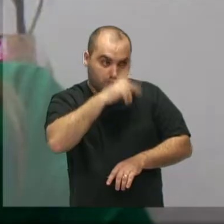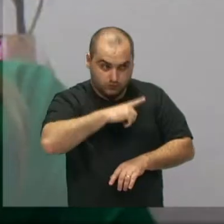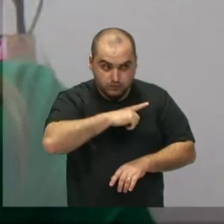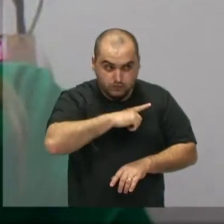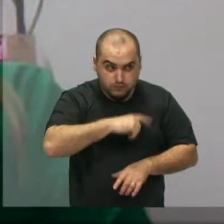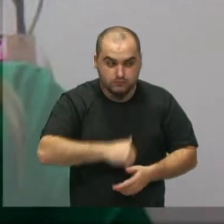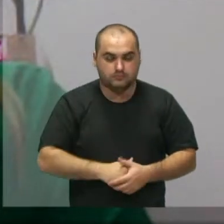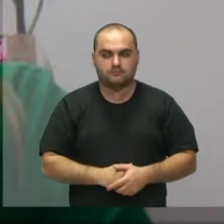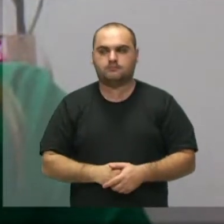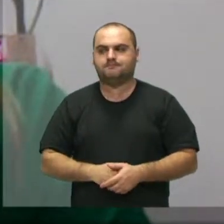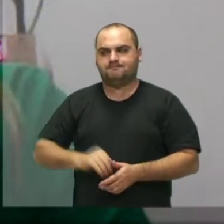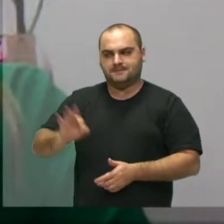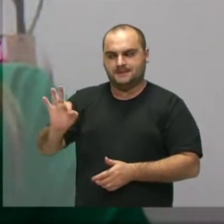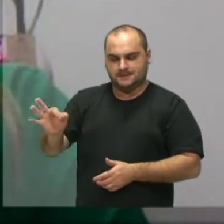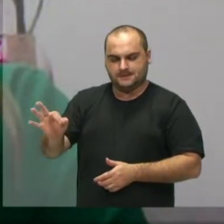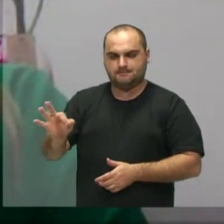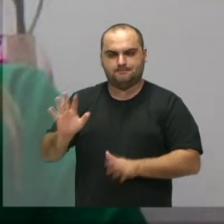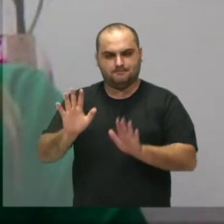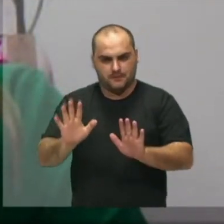Então,